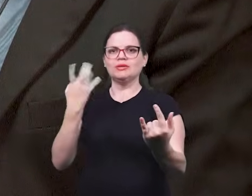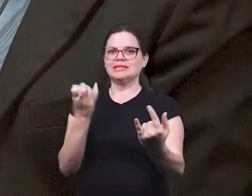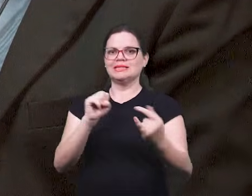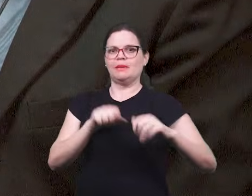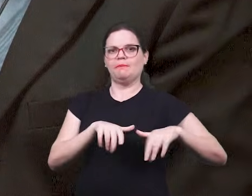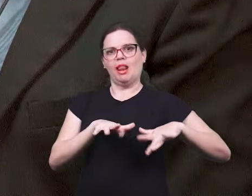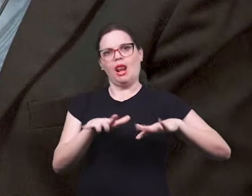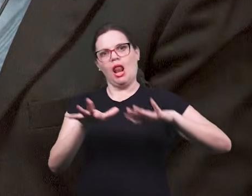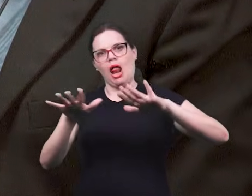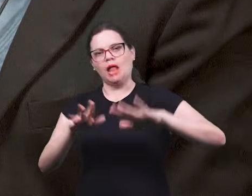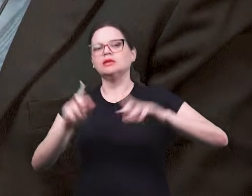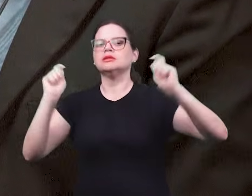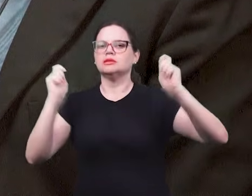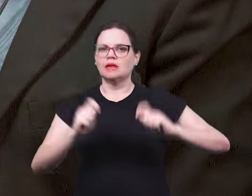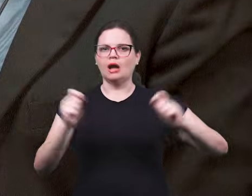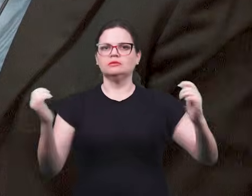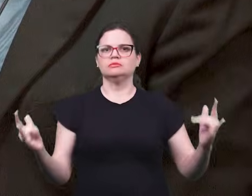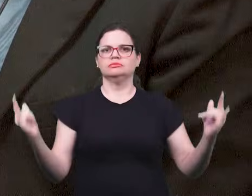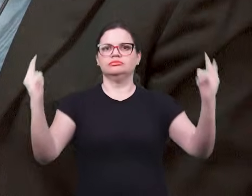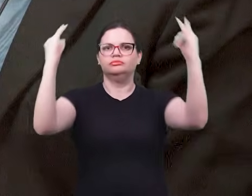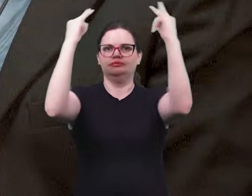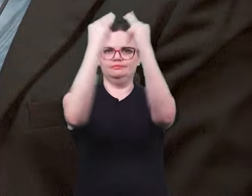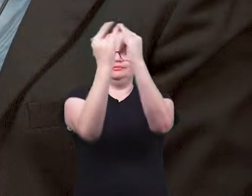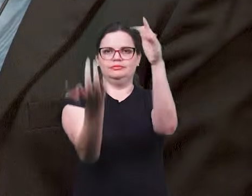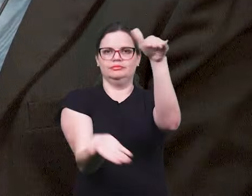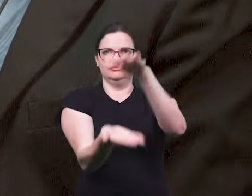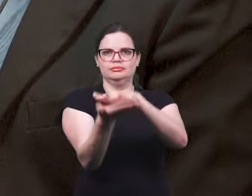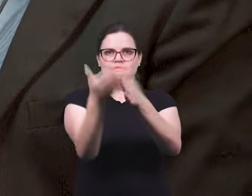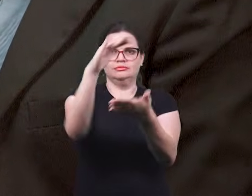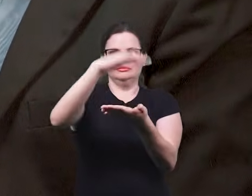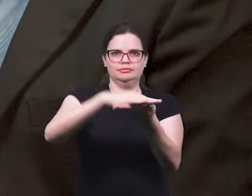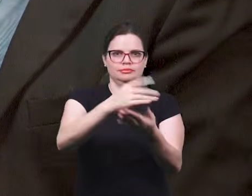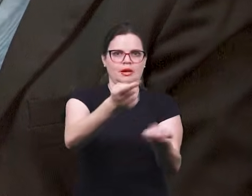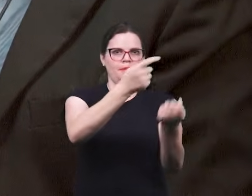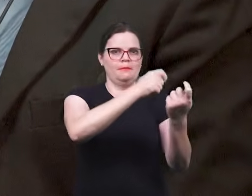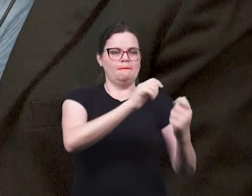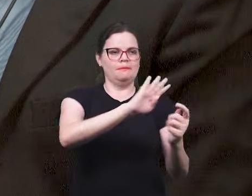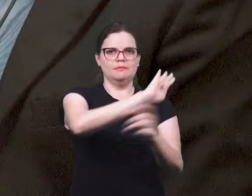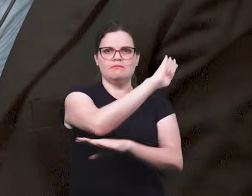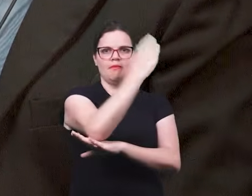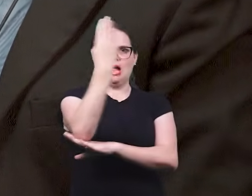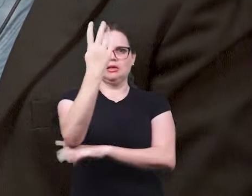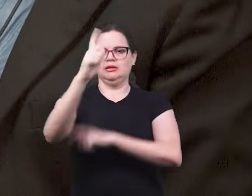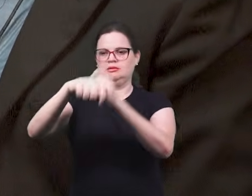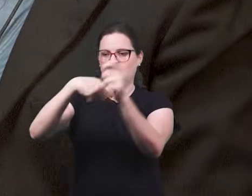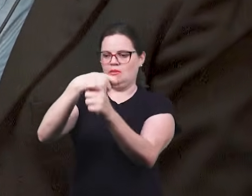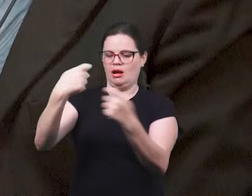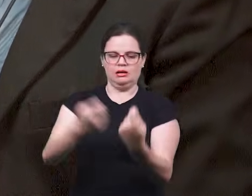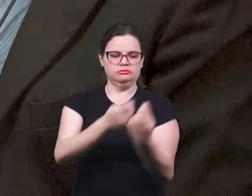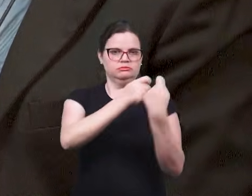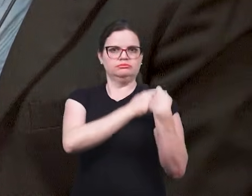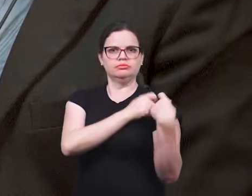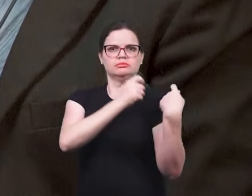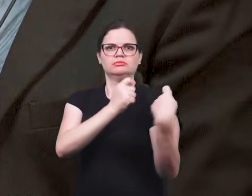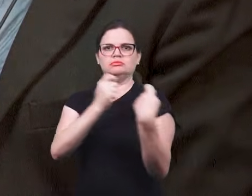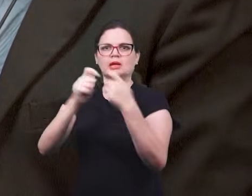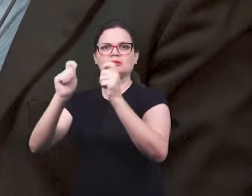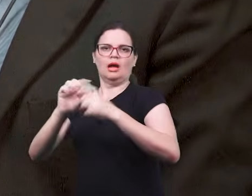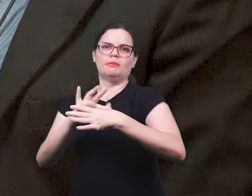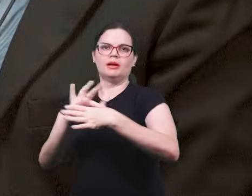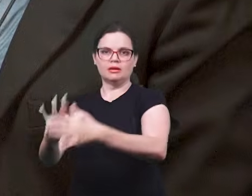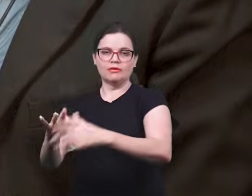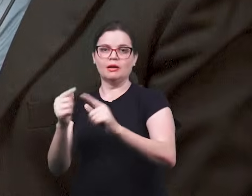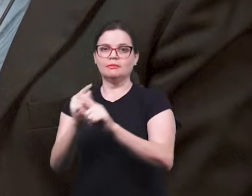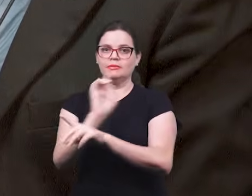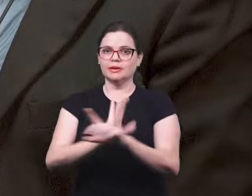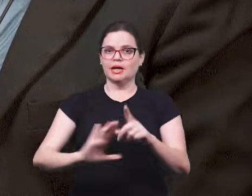aonde eles caminhavam, o tabernáculo era levado. Então, Deus se revelava ao povo naquele lugar. Era o